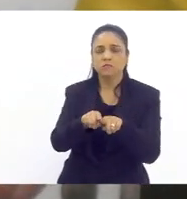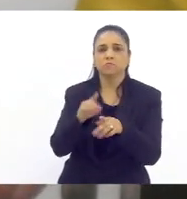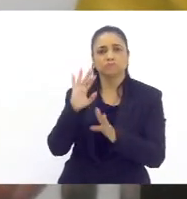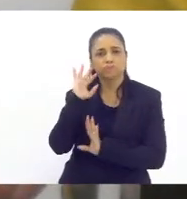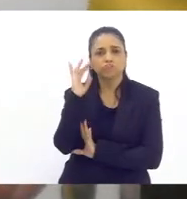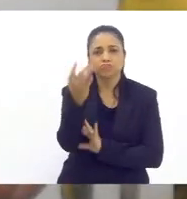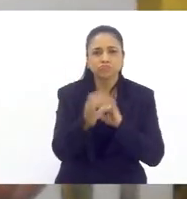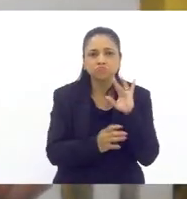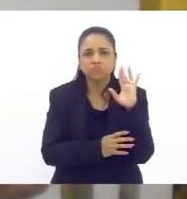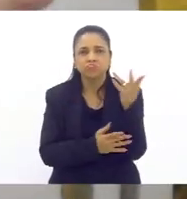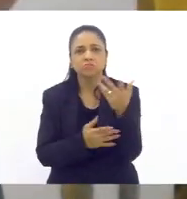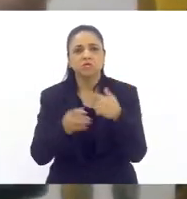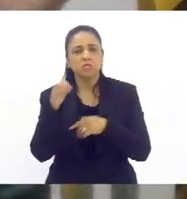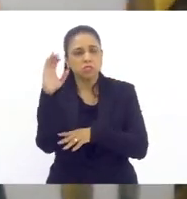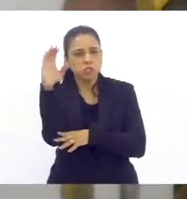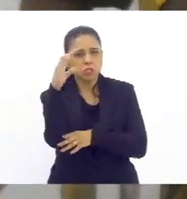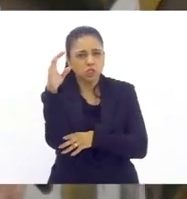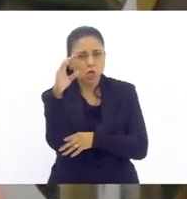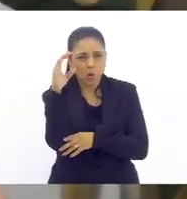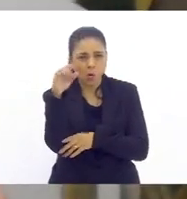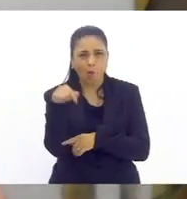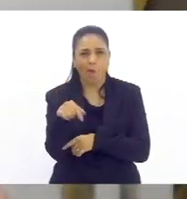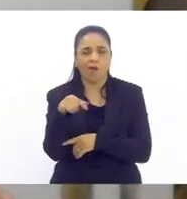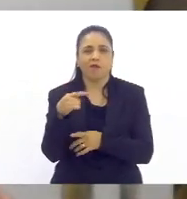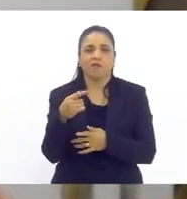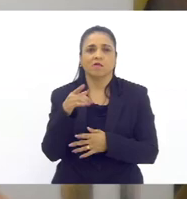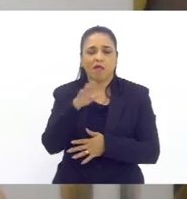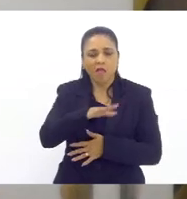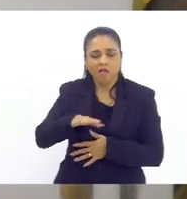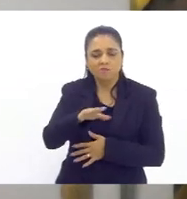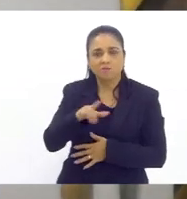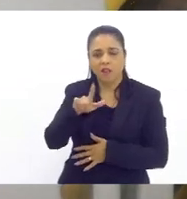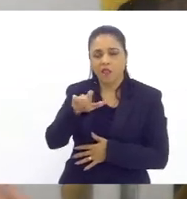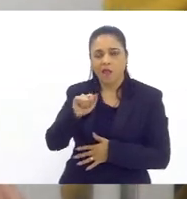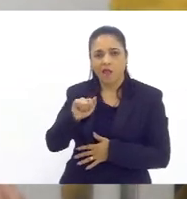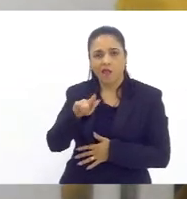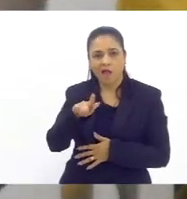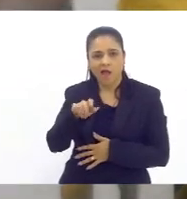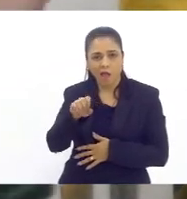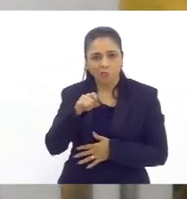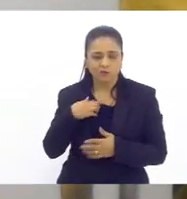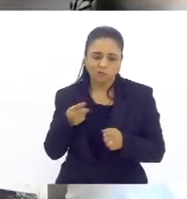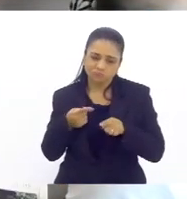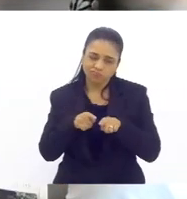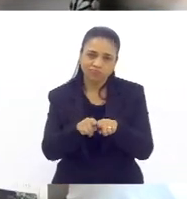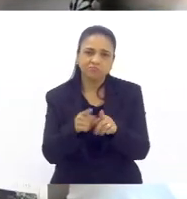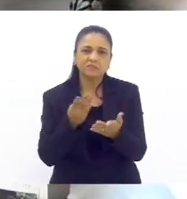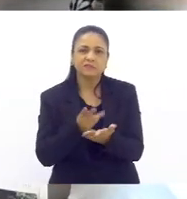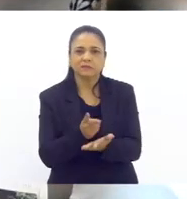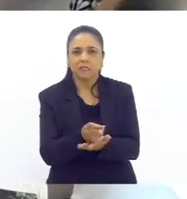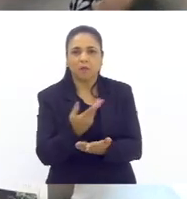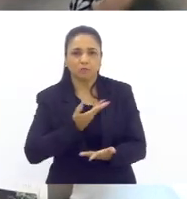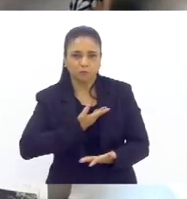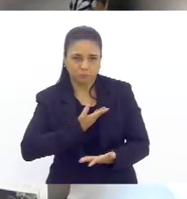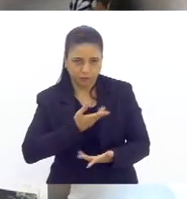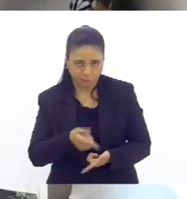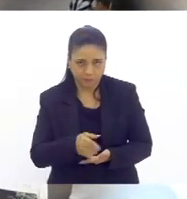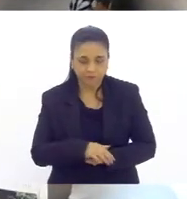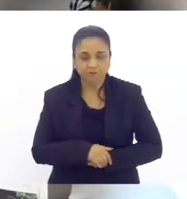Niterói na região dos lagos eram cliente permanente dele por favor